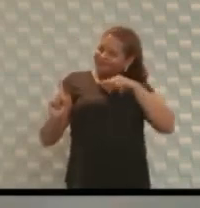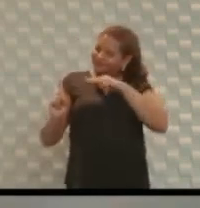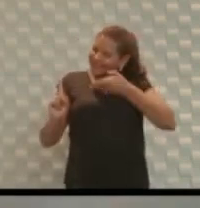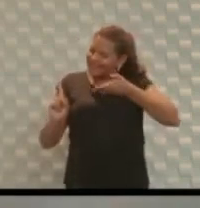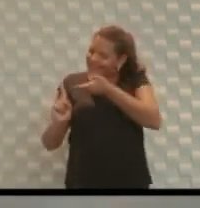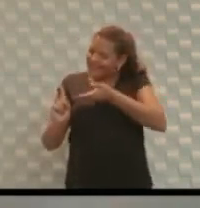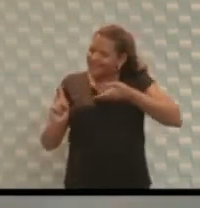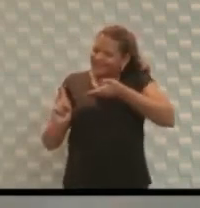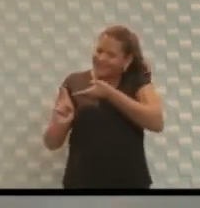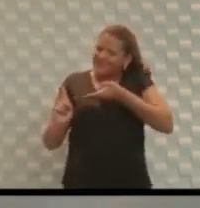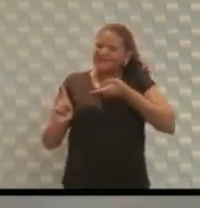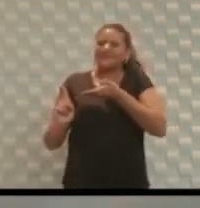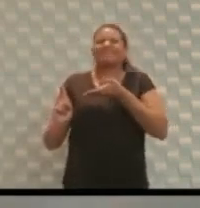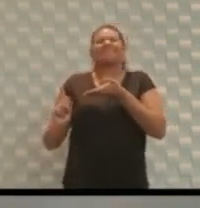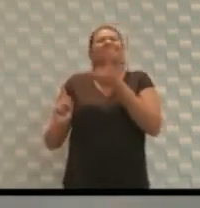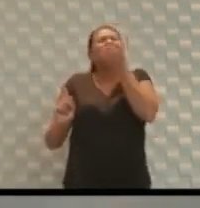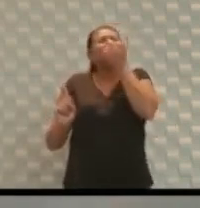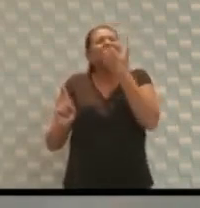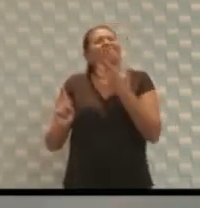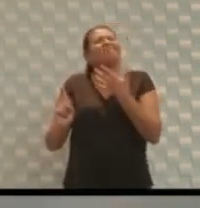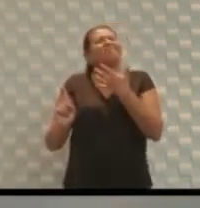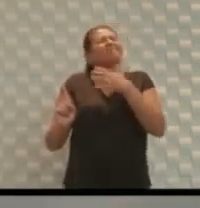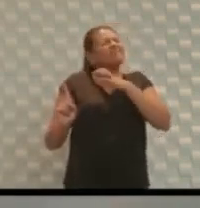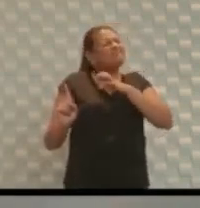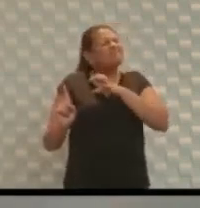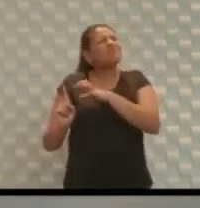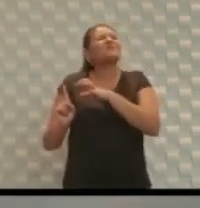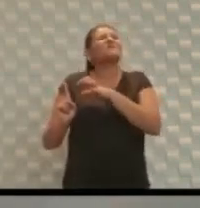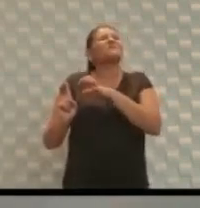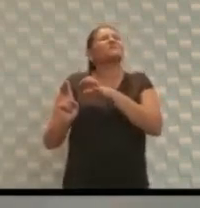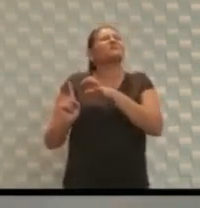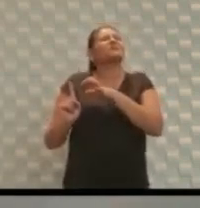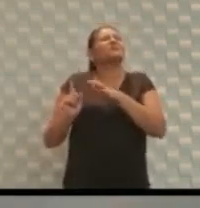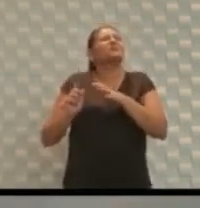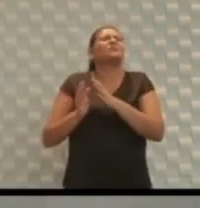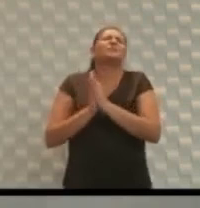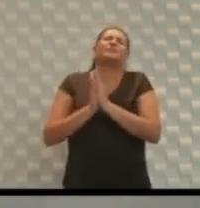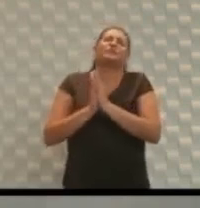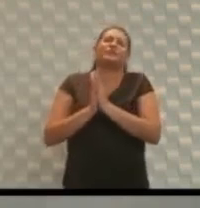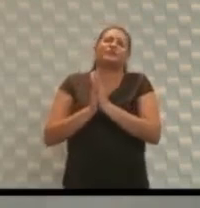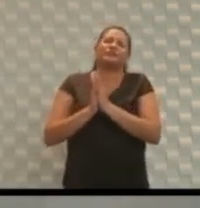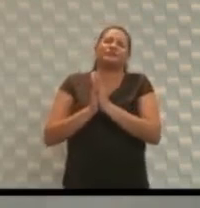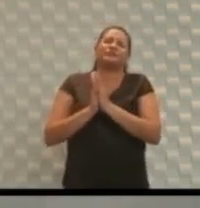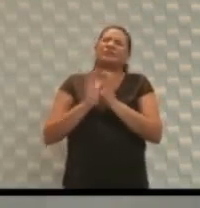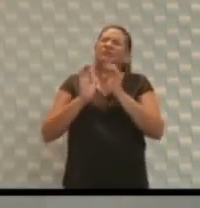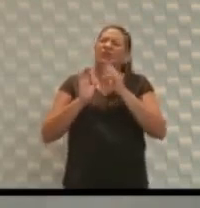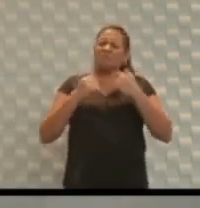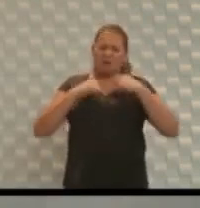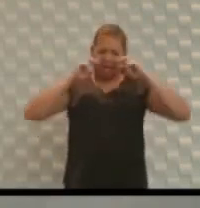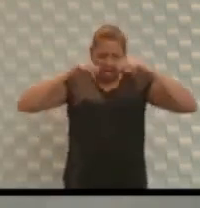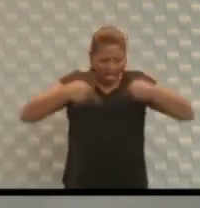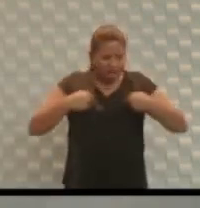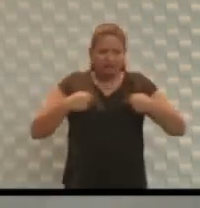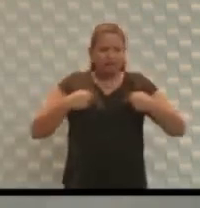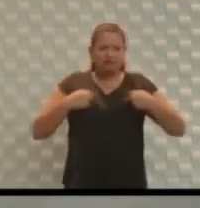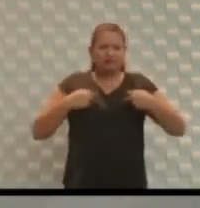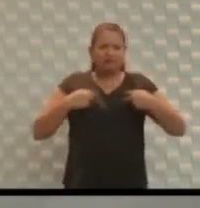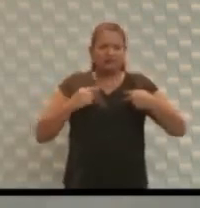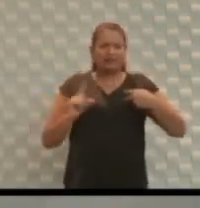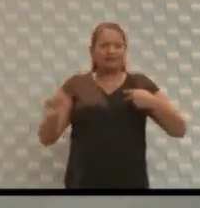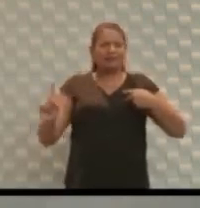e nos coloca no outro, Pai, em nome de Jesus, porque nós queremos, Senhor Deus, viver